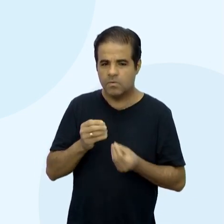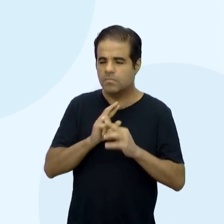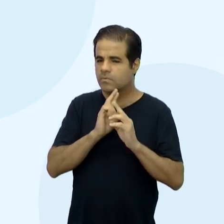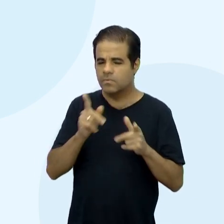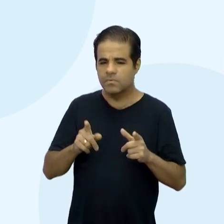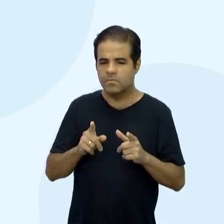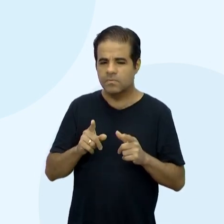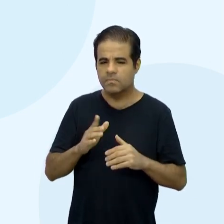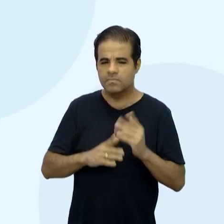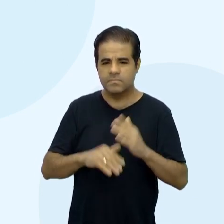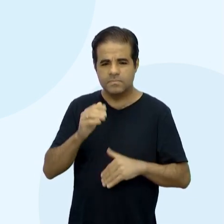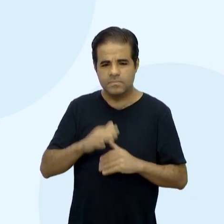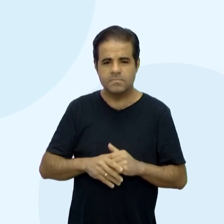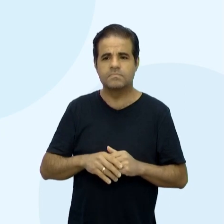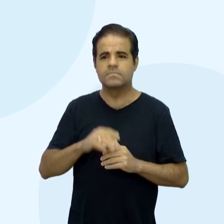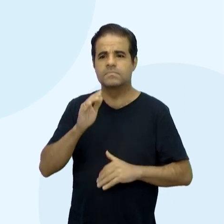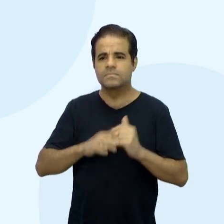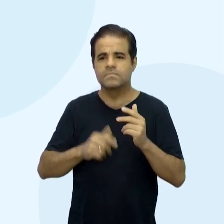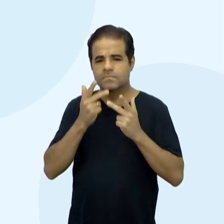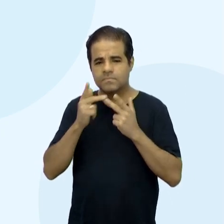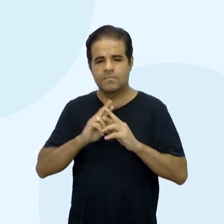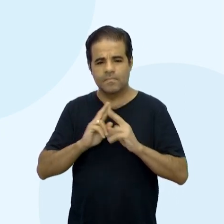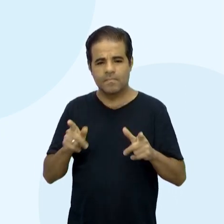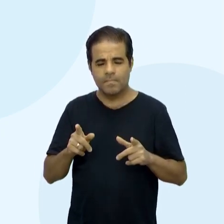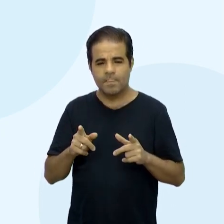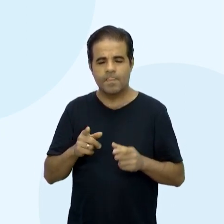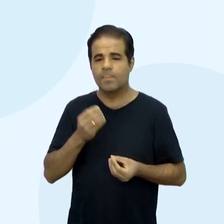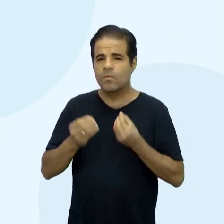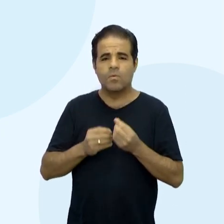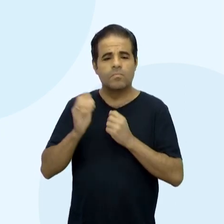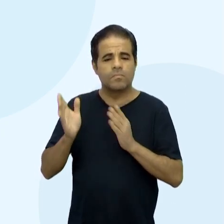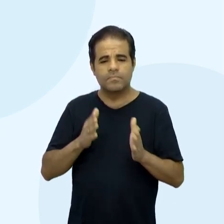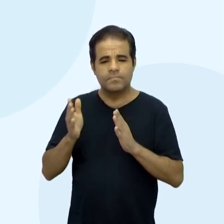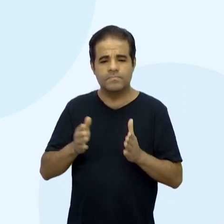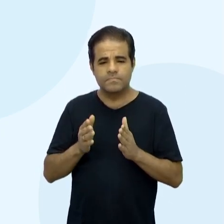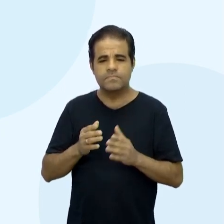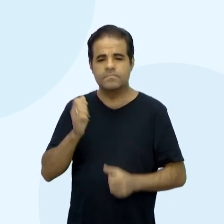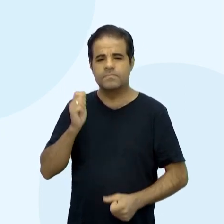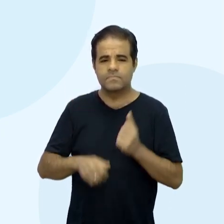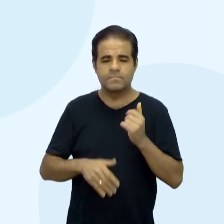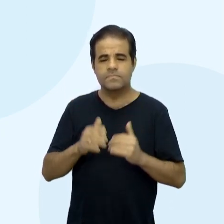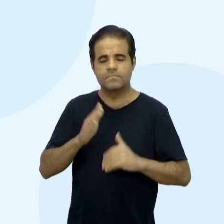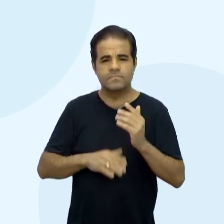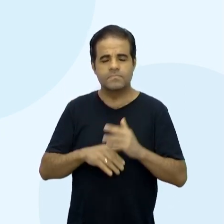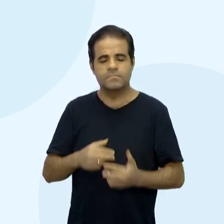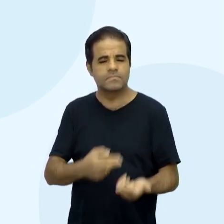diferenciar fatos de opiniões? Como produzir e compartilhar mensagens com